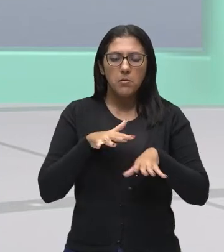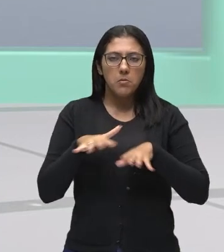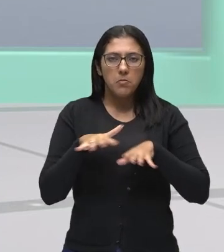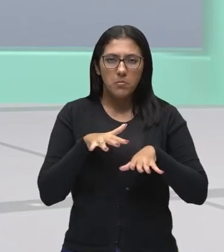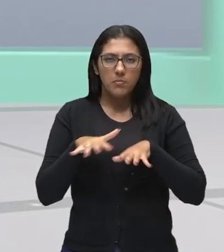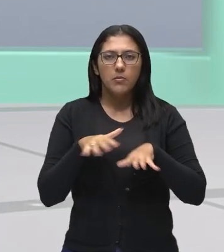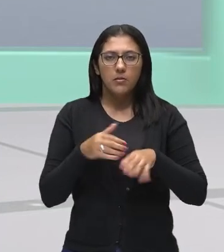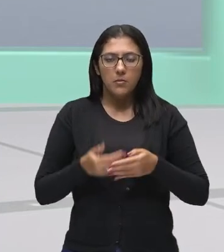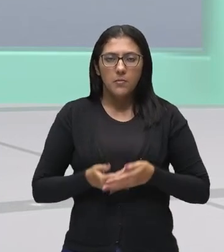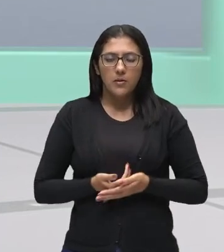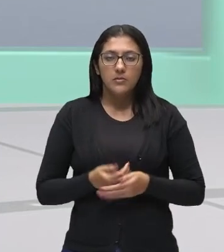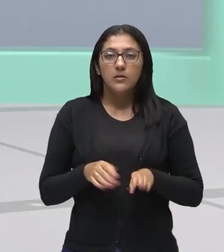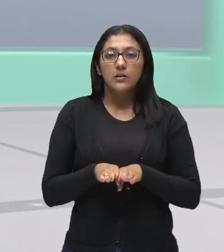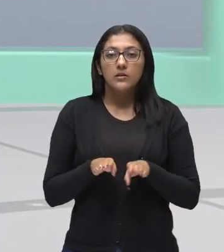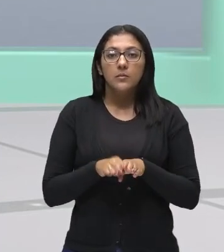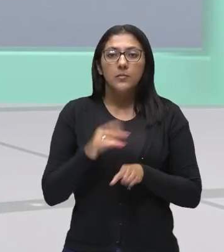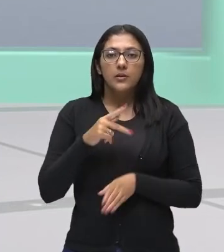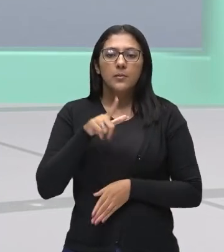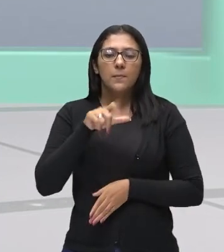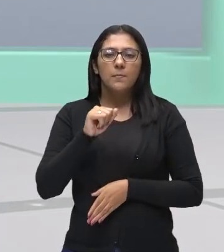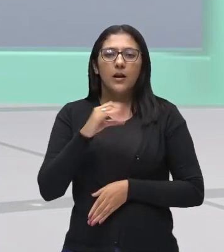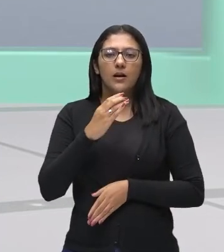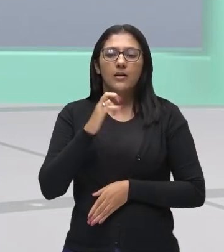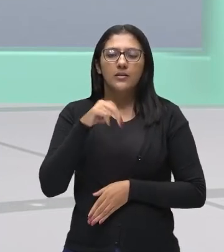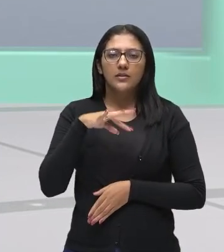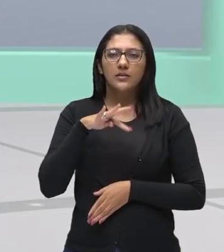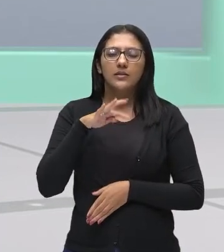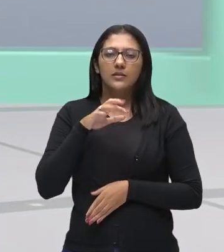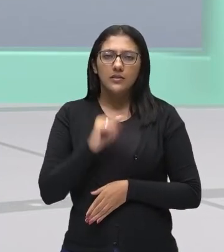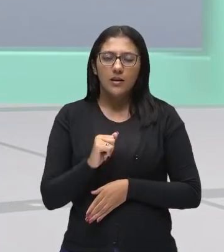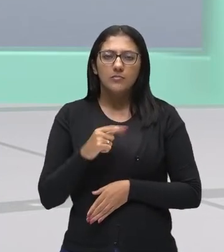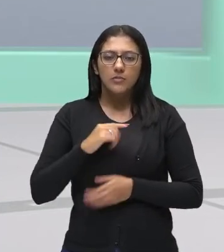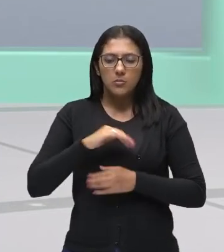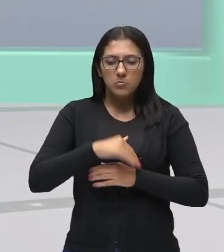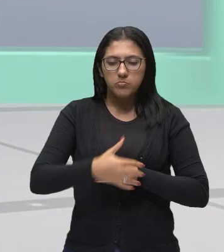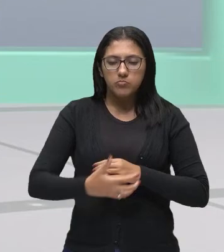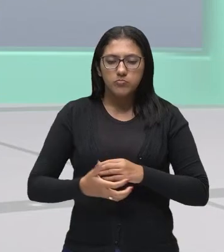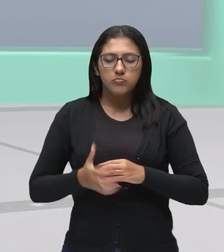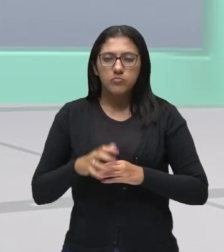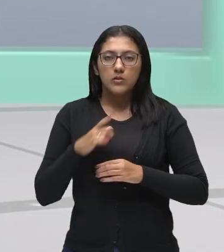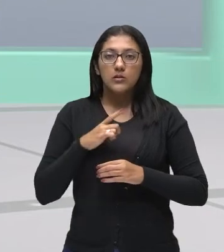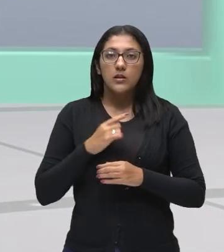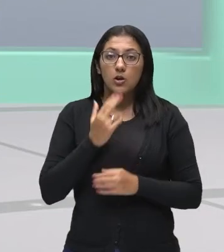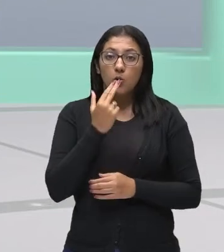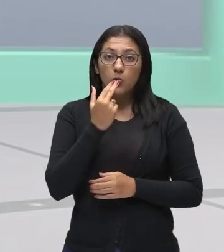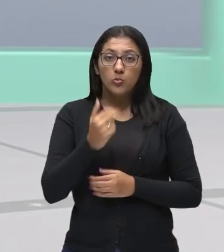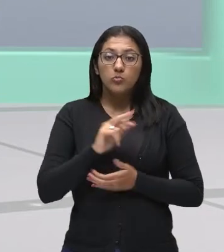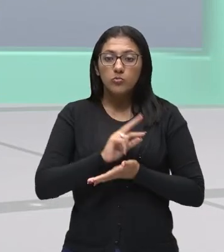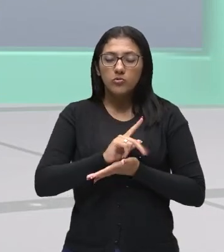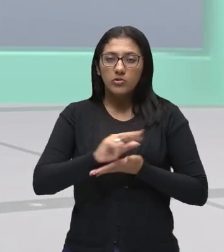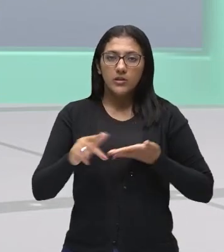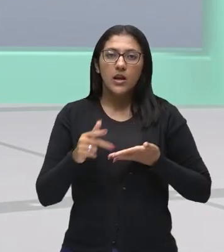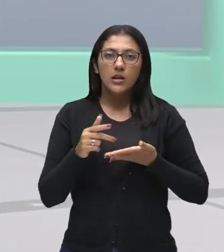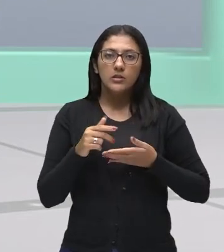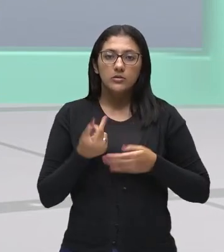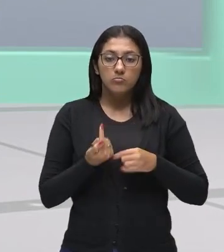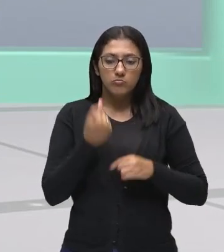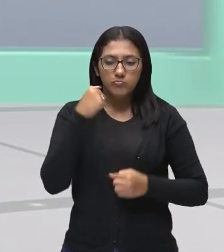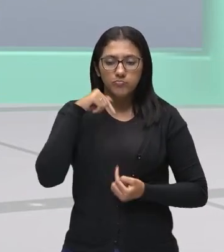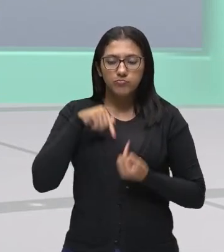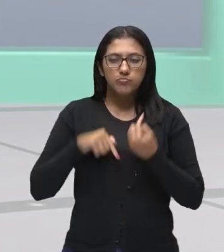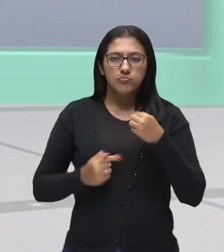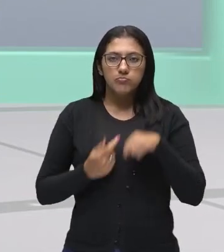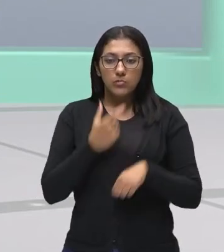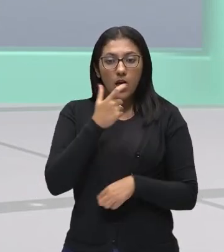a placenta. É a placenta que vai fazer a função ali, ó, de troca gasosa entre a mãe, não é, e o